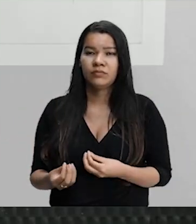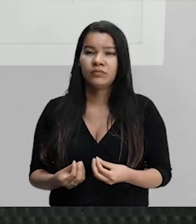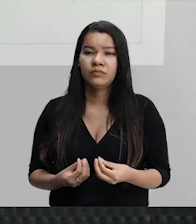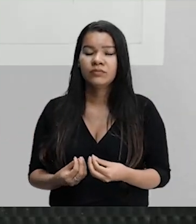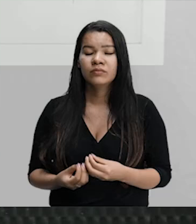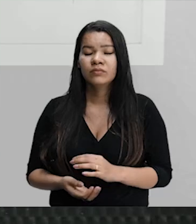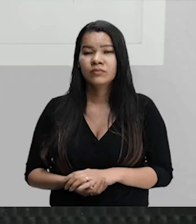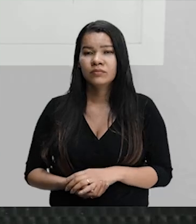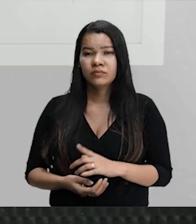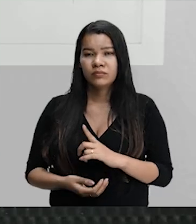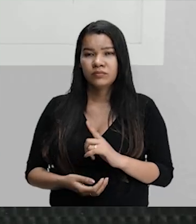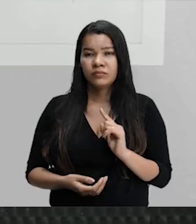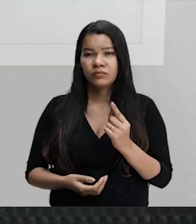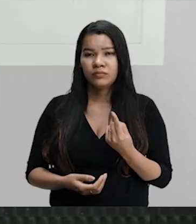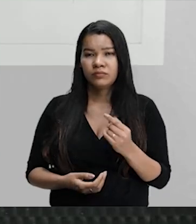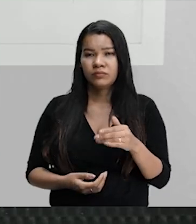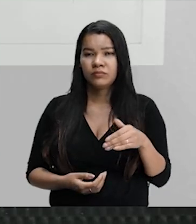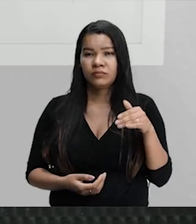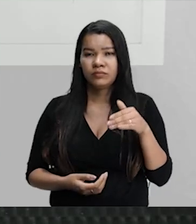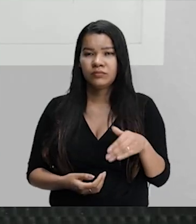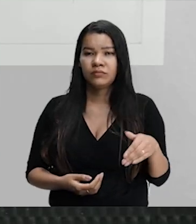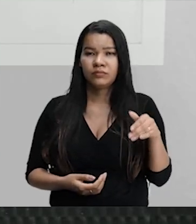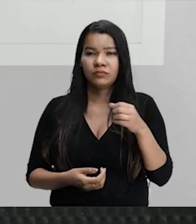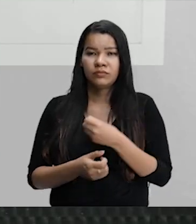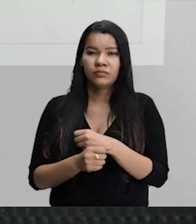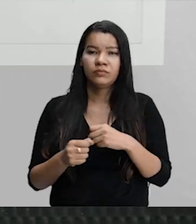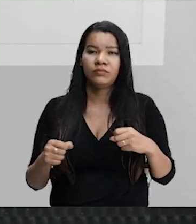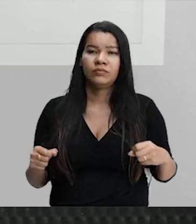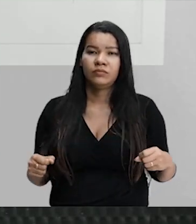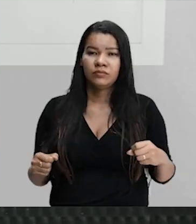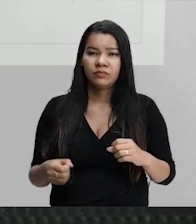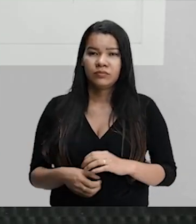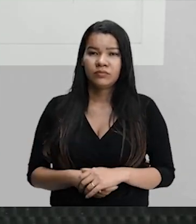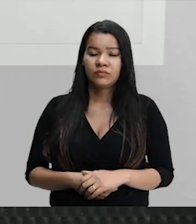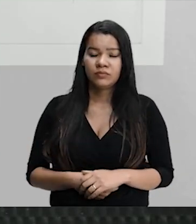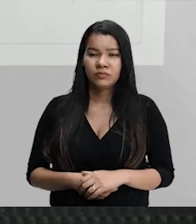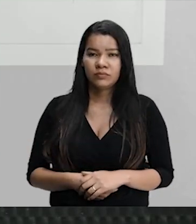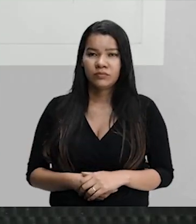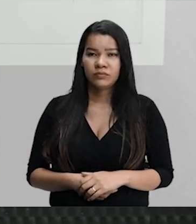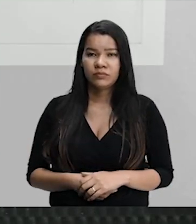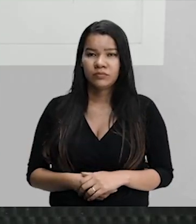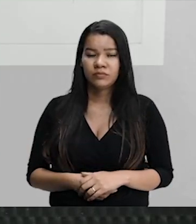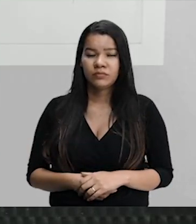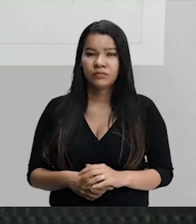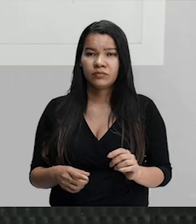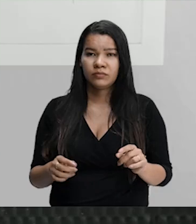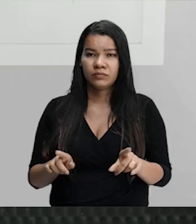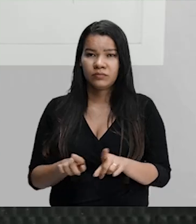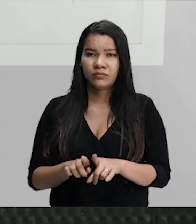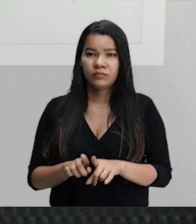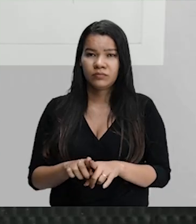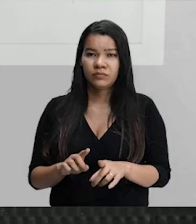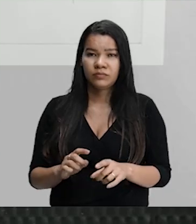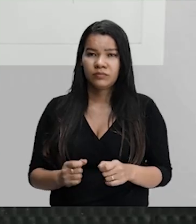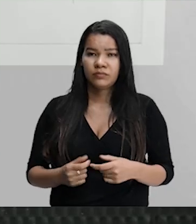como eles tem uma frequência muito grande, Então eles vão ser também muito energéticos, né?